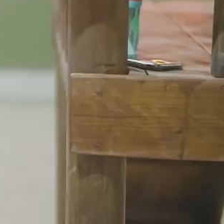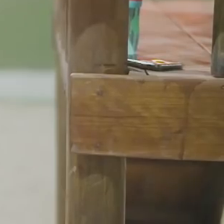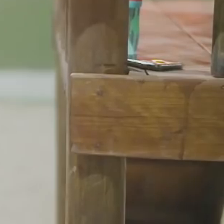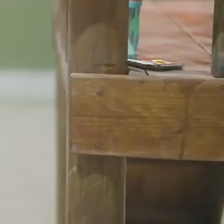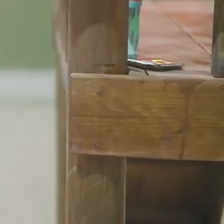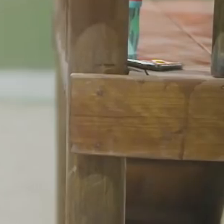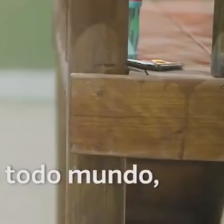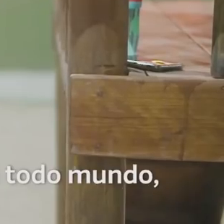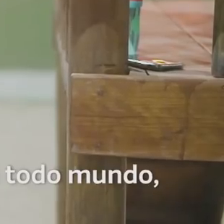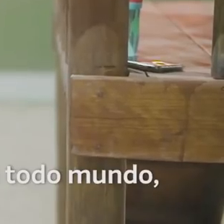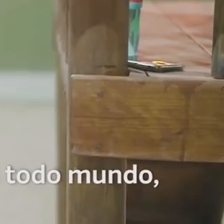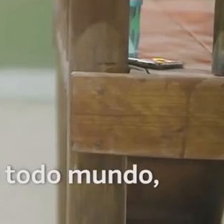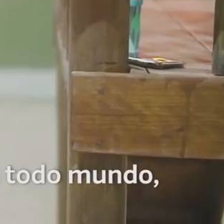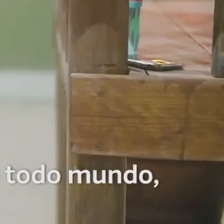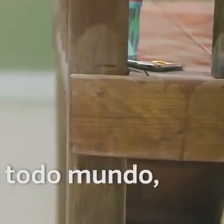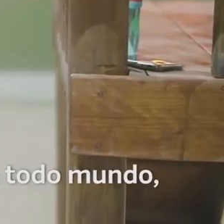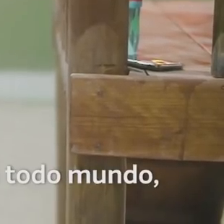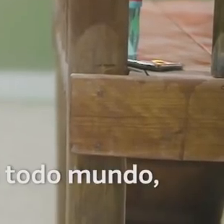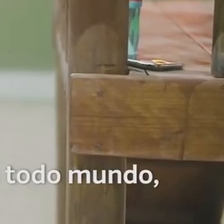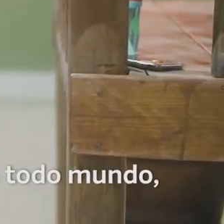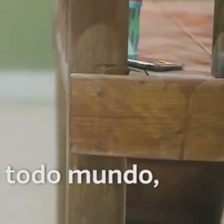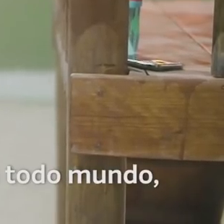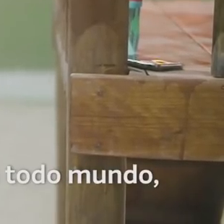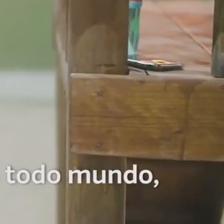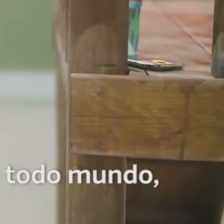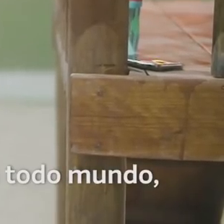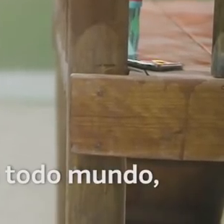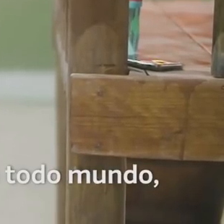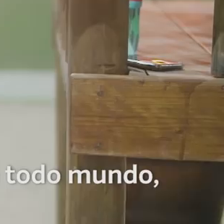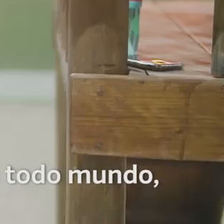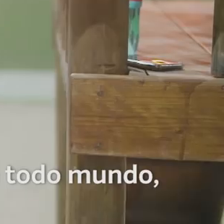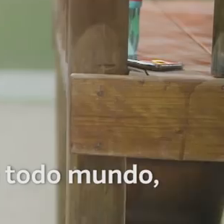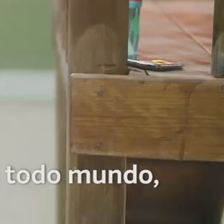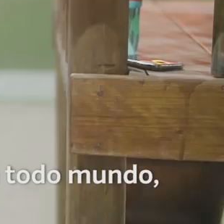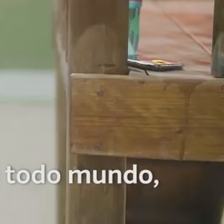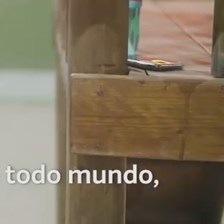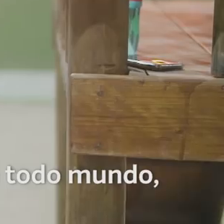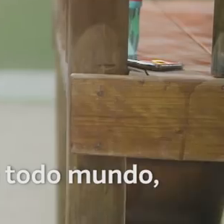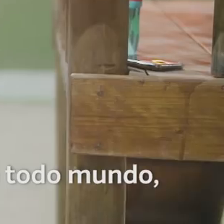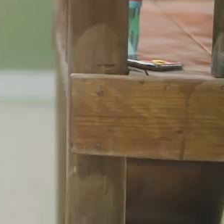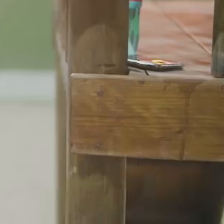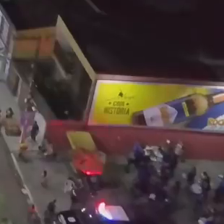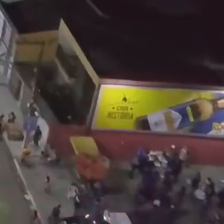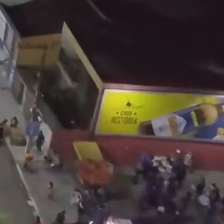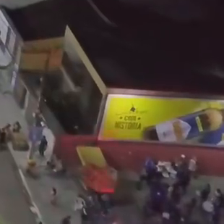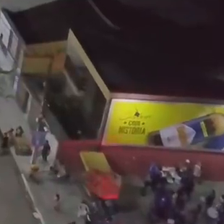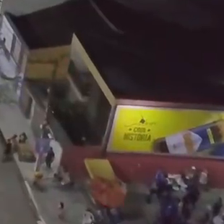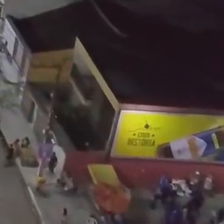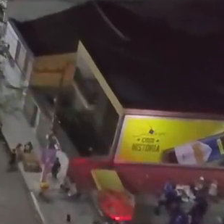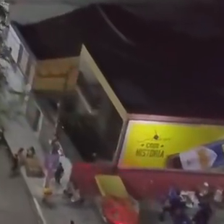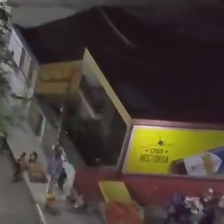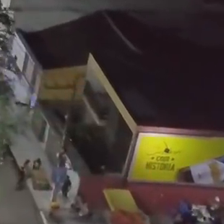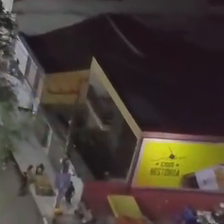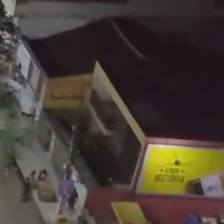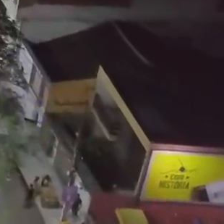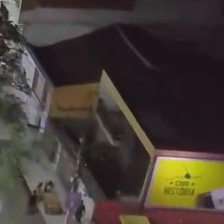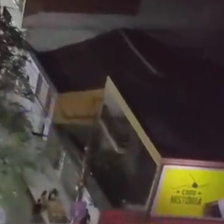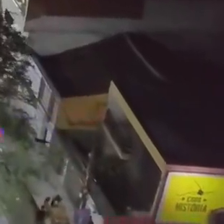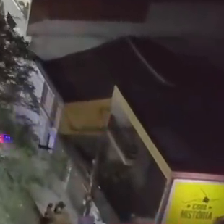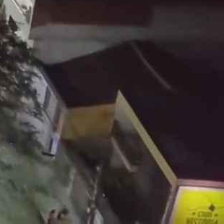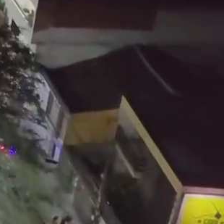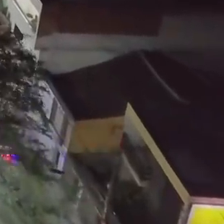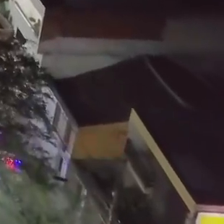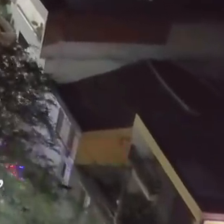iniciativa pioneira aqui a Prefeitura de Caruaru, trazendo esse conforto para todo mundo, sem esquecer de ninguém, então isso foi muito